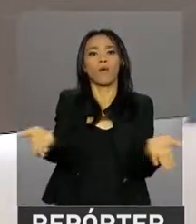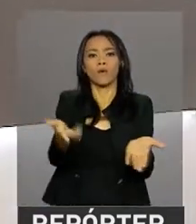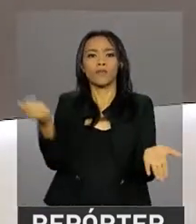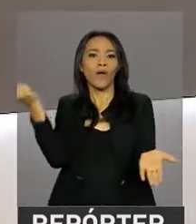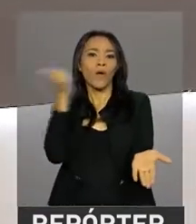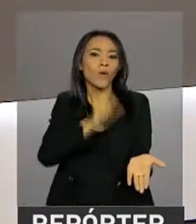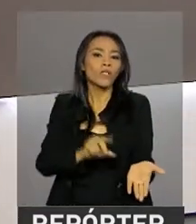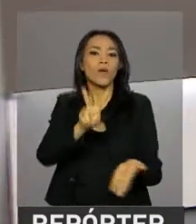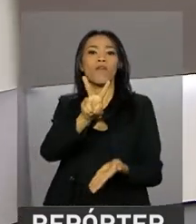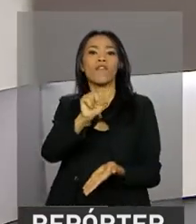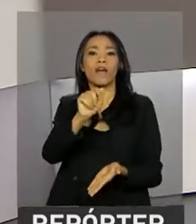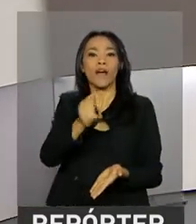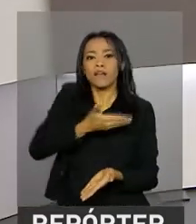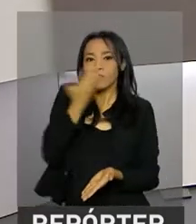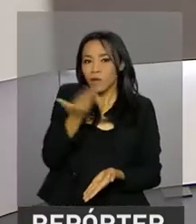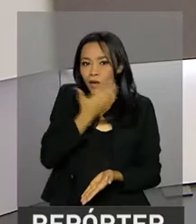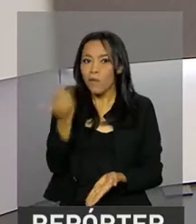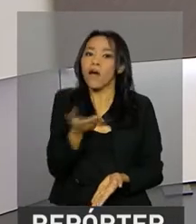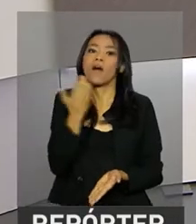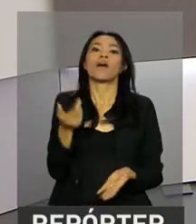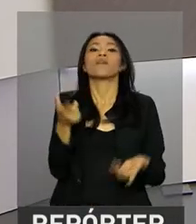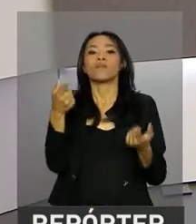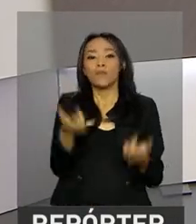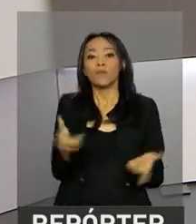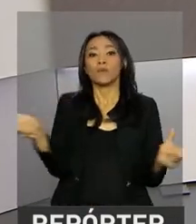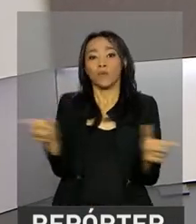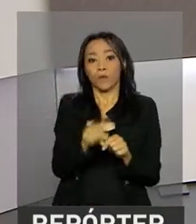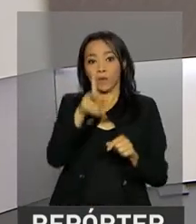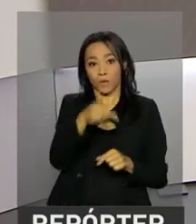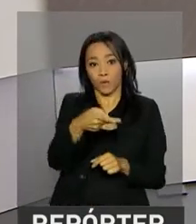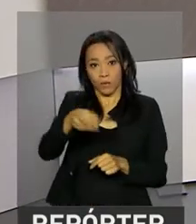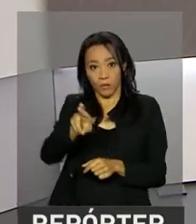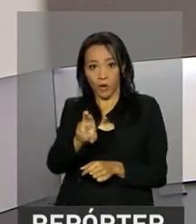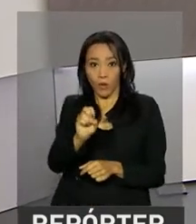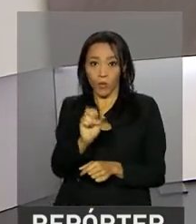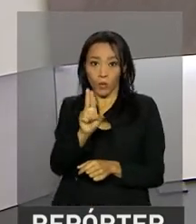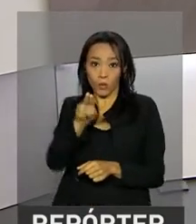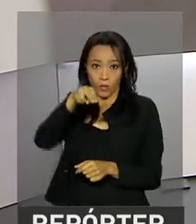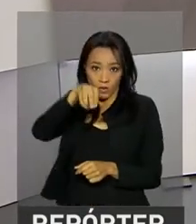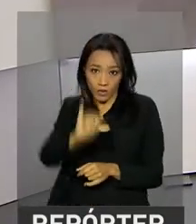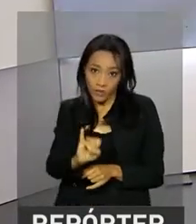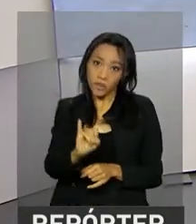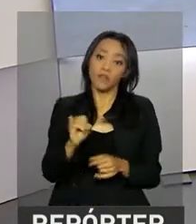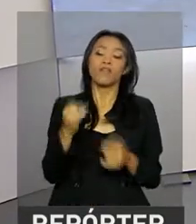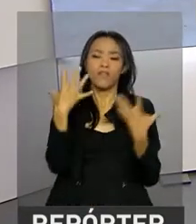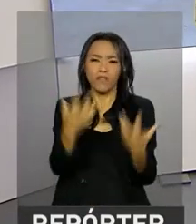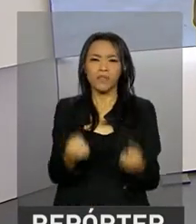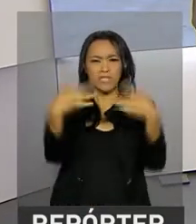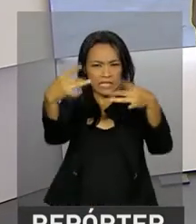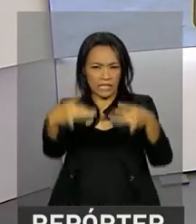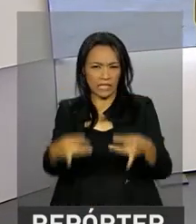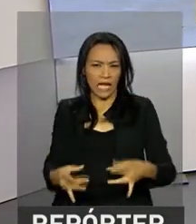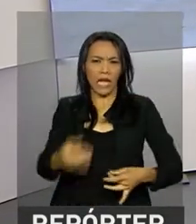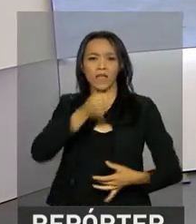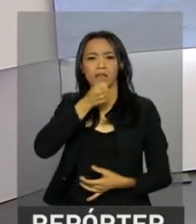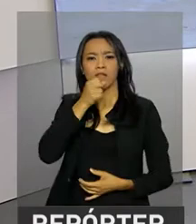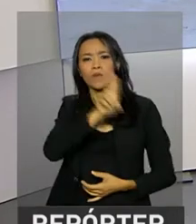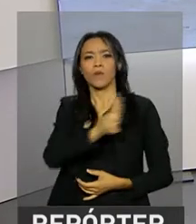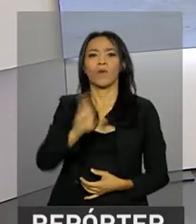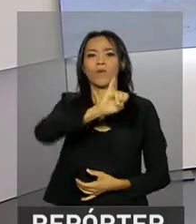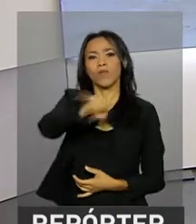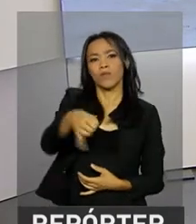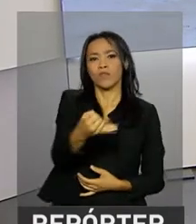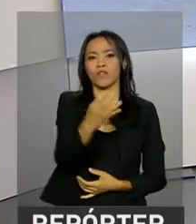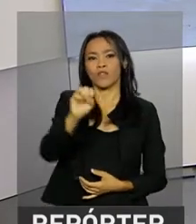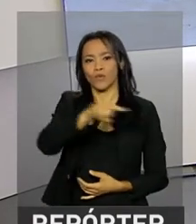vaga remanescente do programa Universidade para Todos. Vamos então saber os detalhes com o repórter João Pedro Neto,